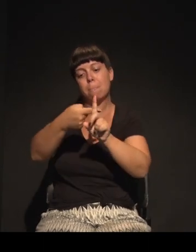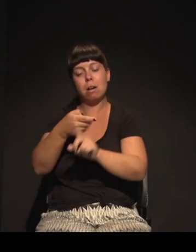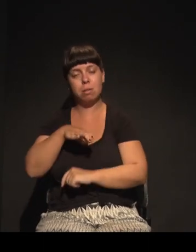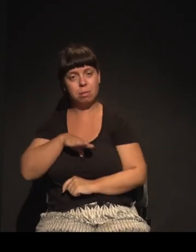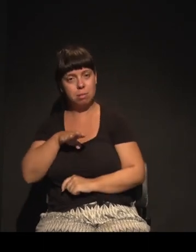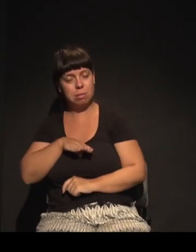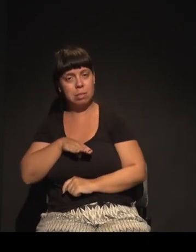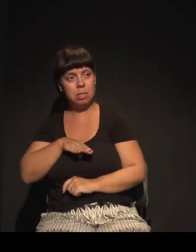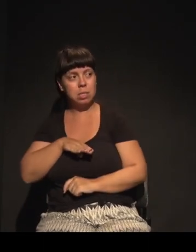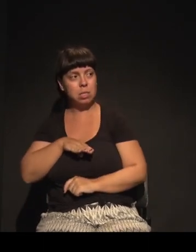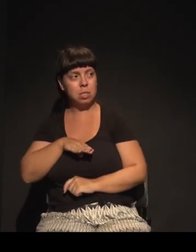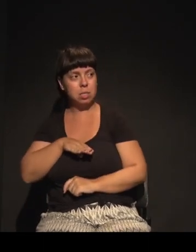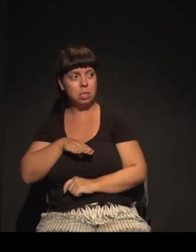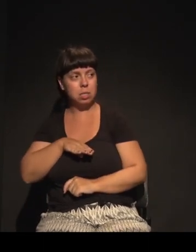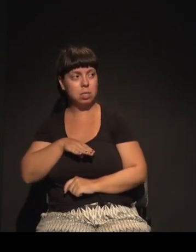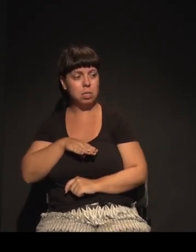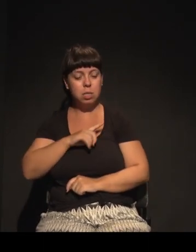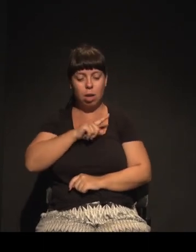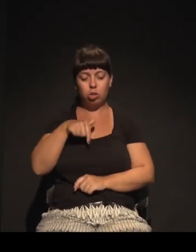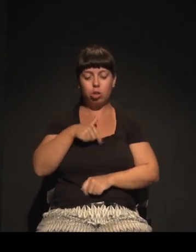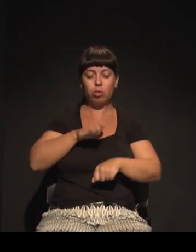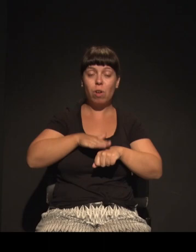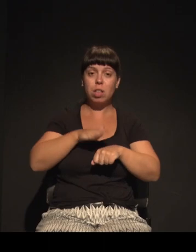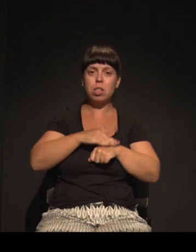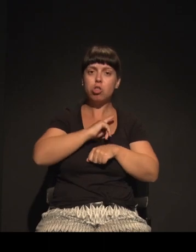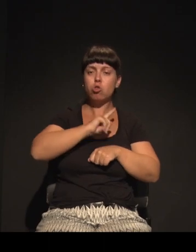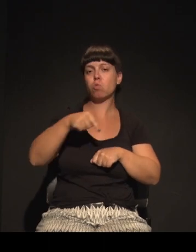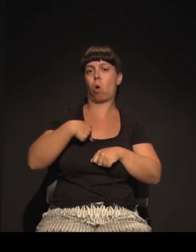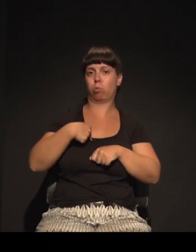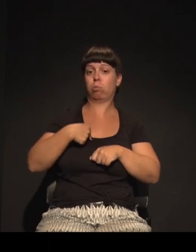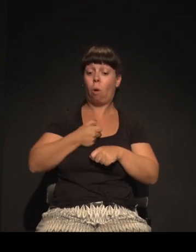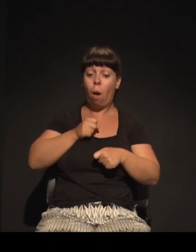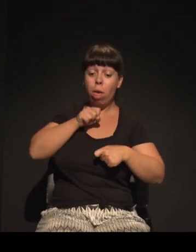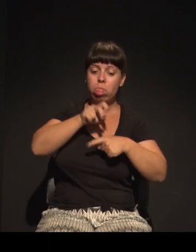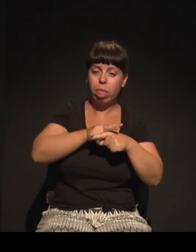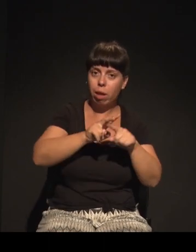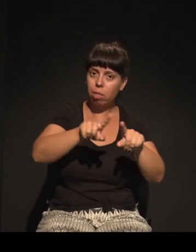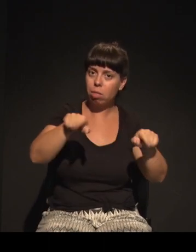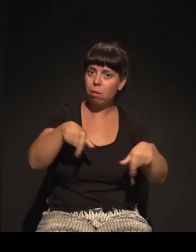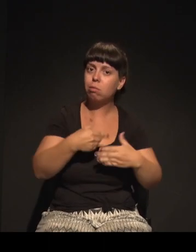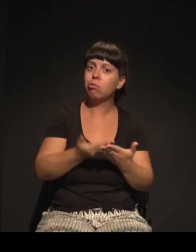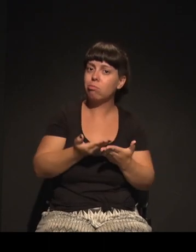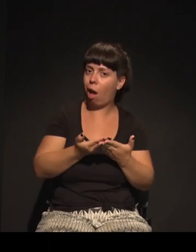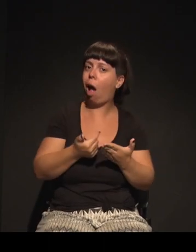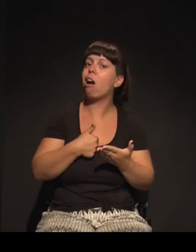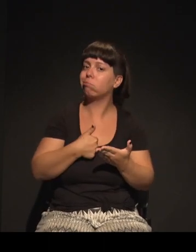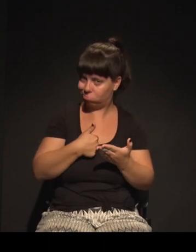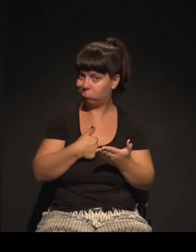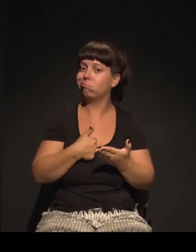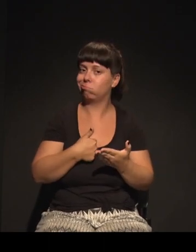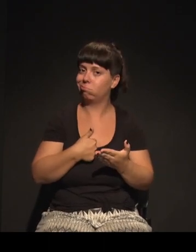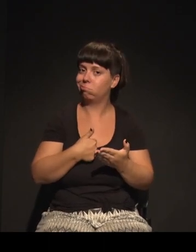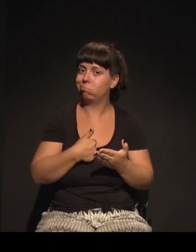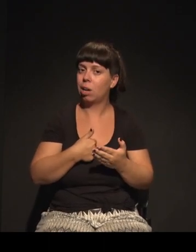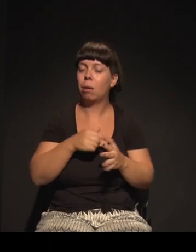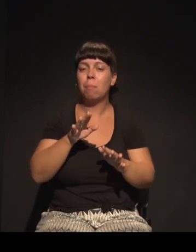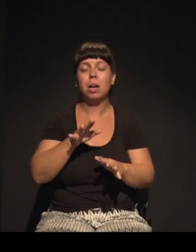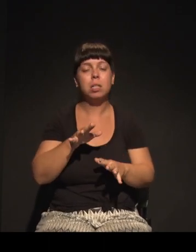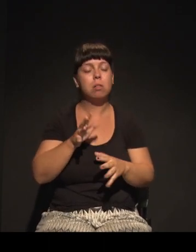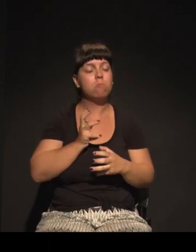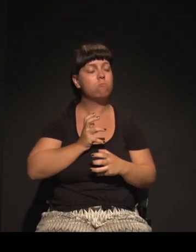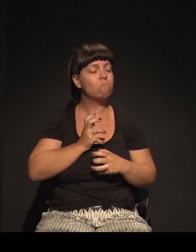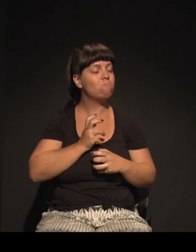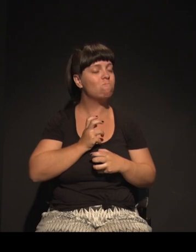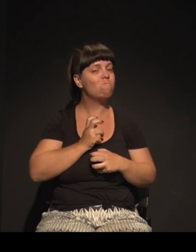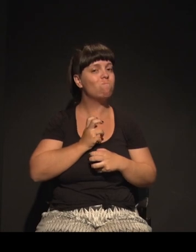ea gente fazer os nossos né foi o que eu fiz quando eu entrei na sala de aula só que eu fiquei muito chateada com o estado